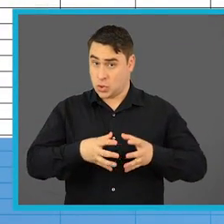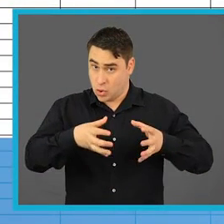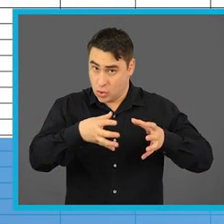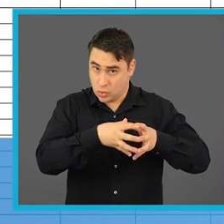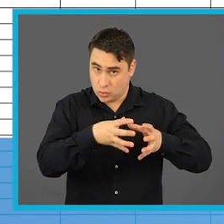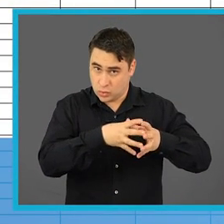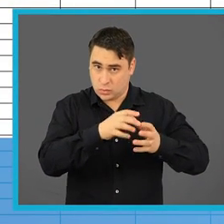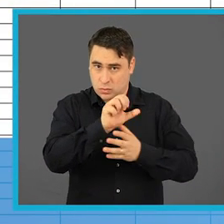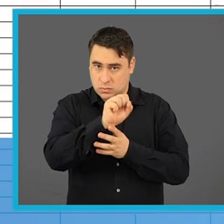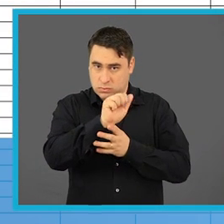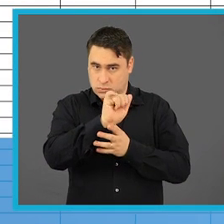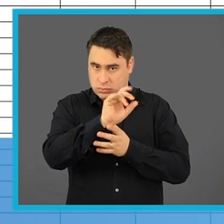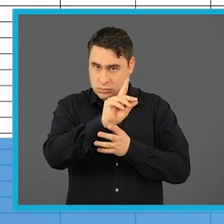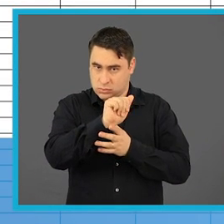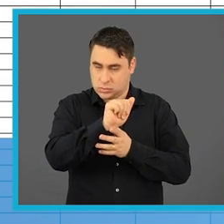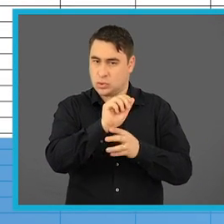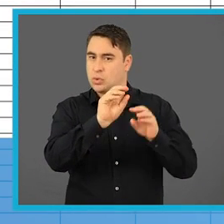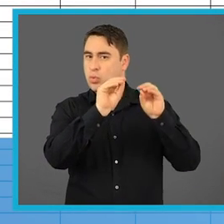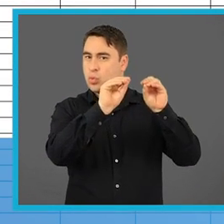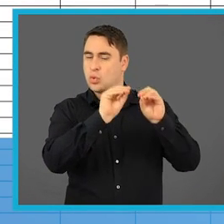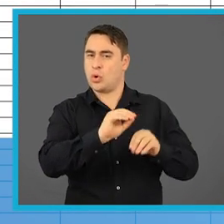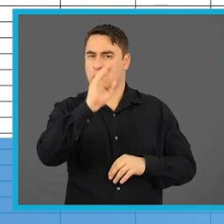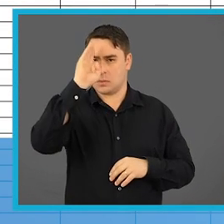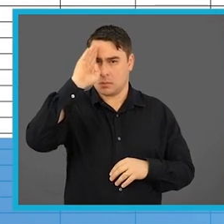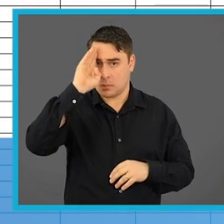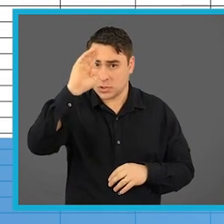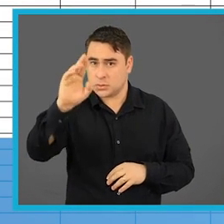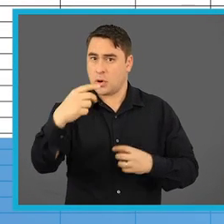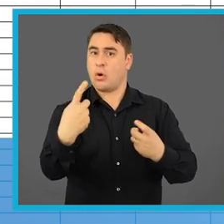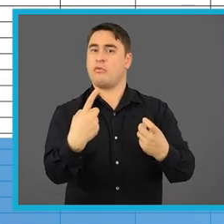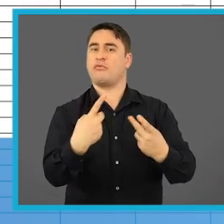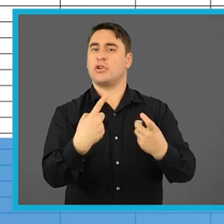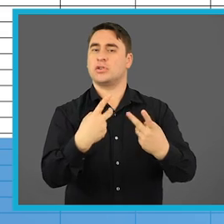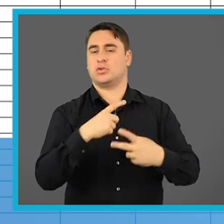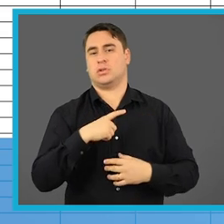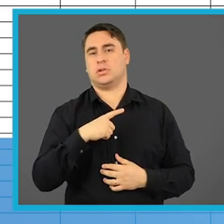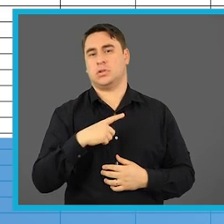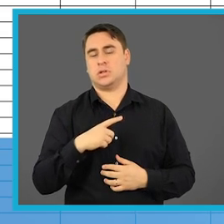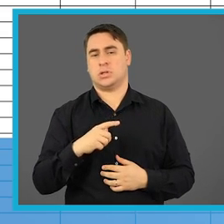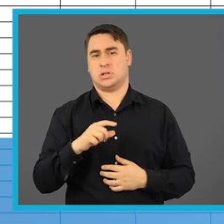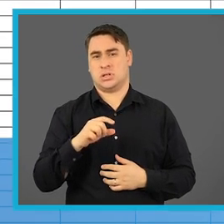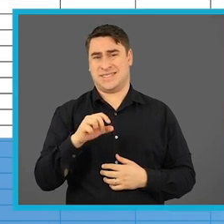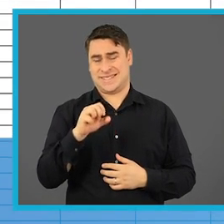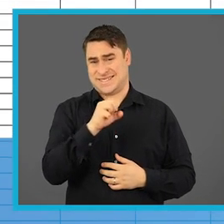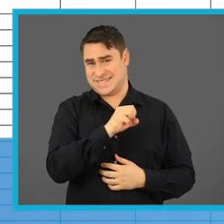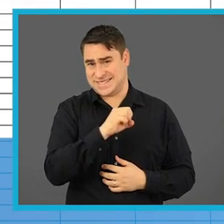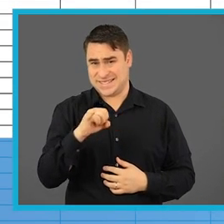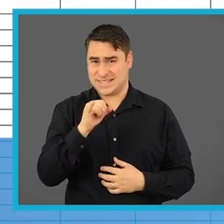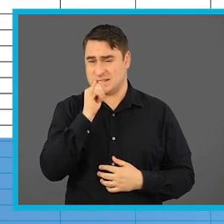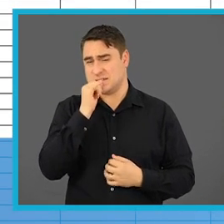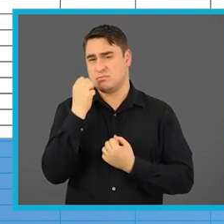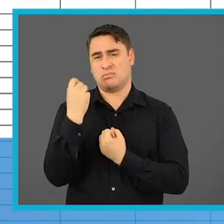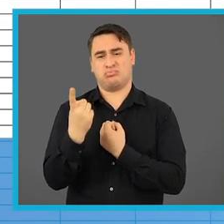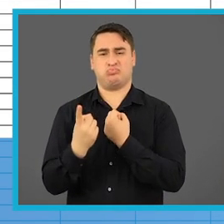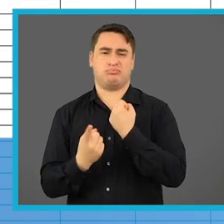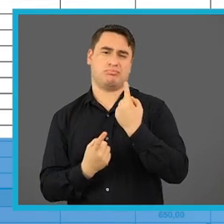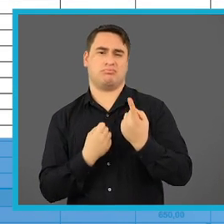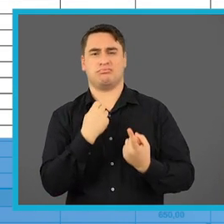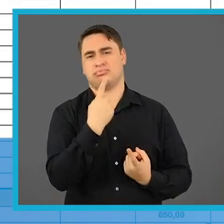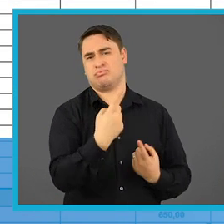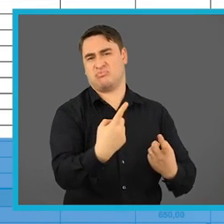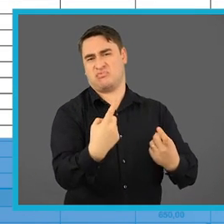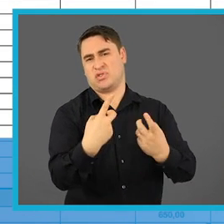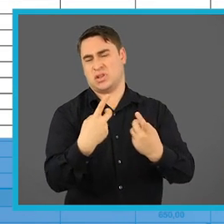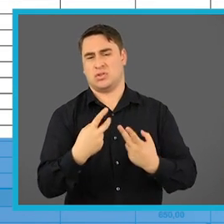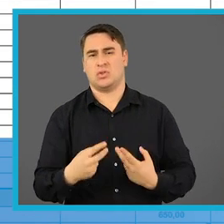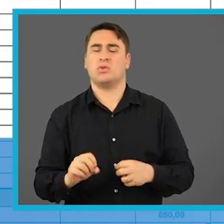Quanto aos grupos de saída, insira aqui aqueles principais fornecedores que você tem. Caso você compre